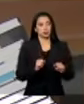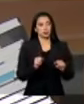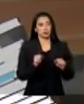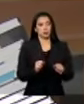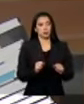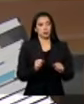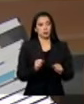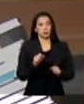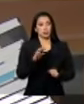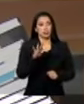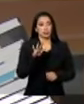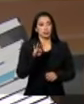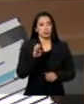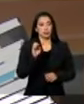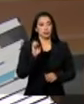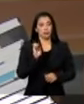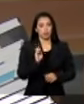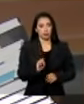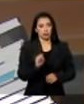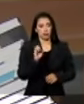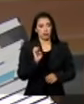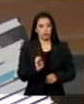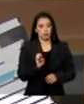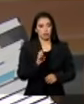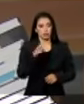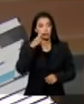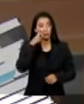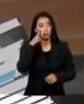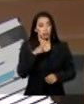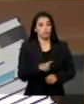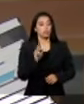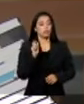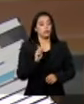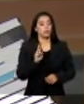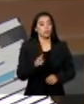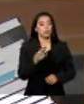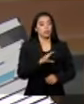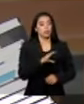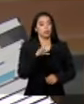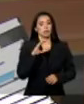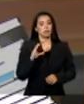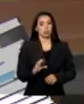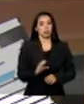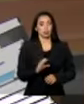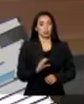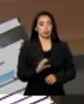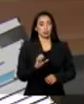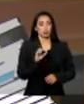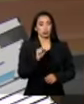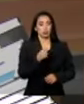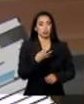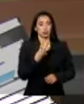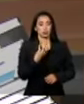positivada pelo dispositivo quando apreciou o habeas corpus